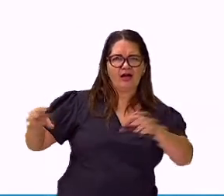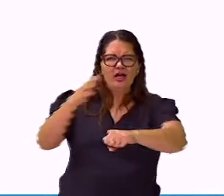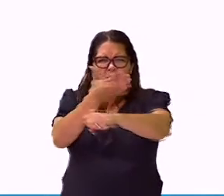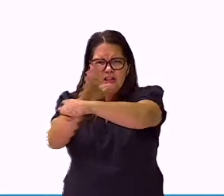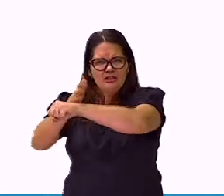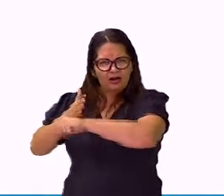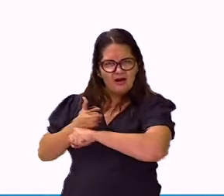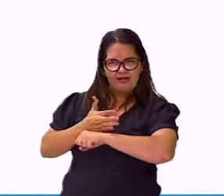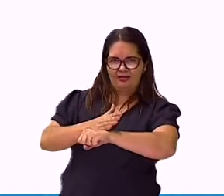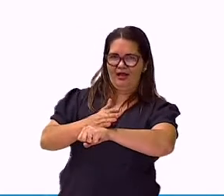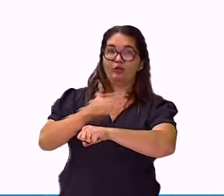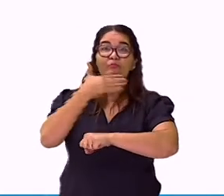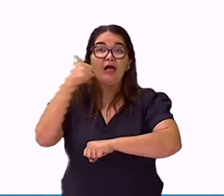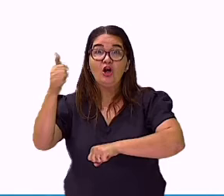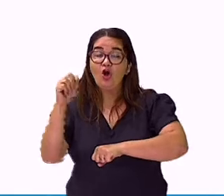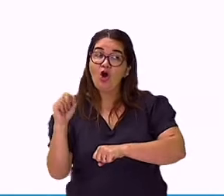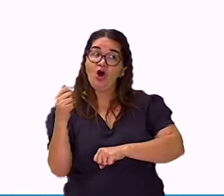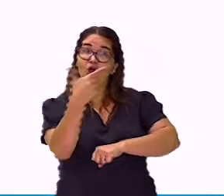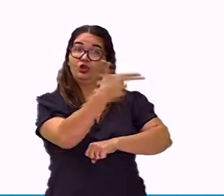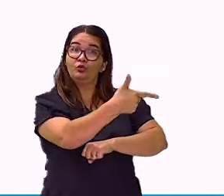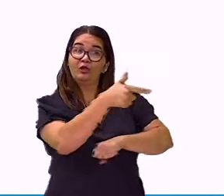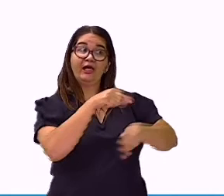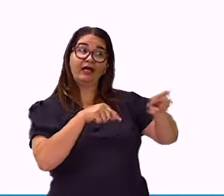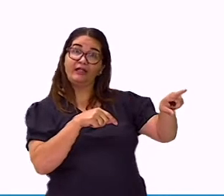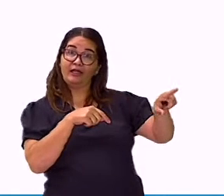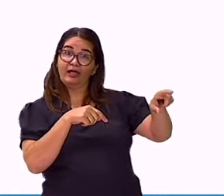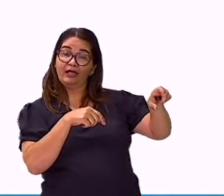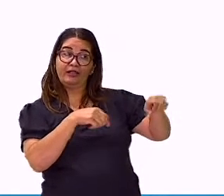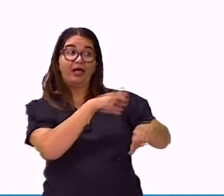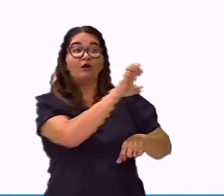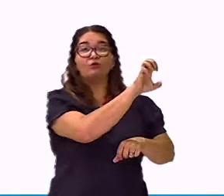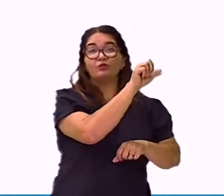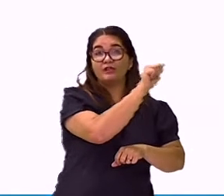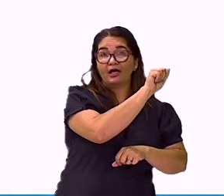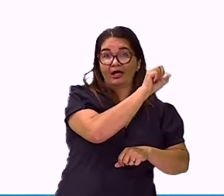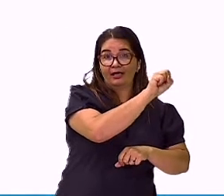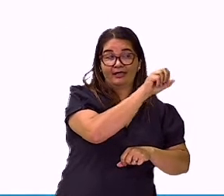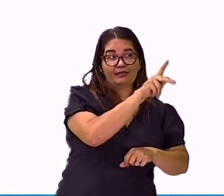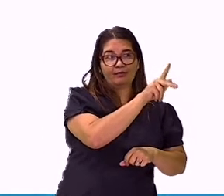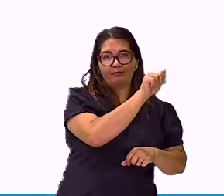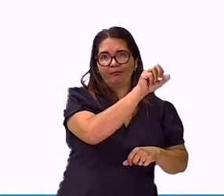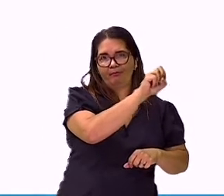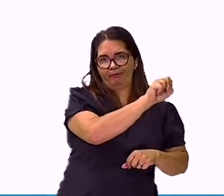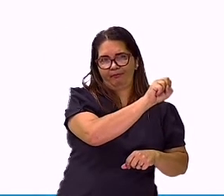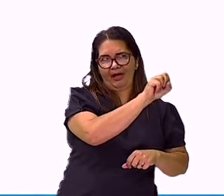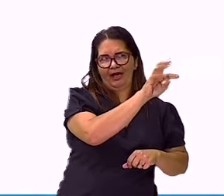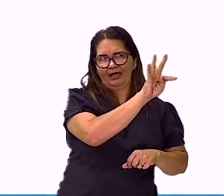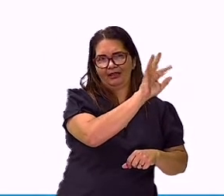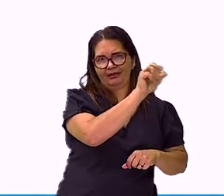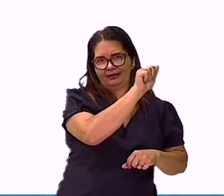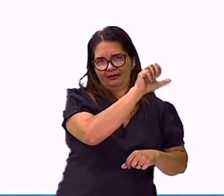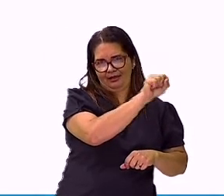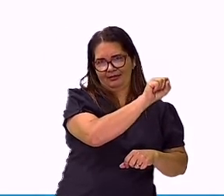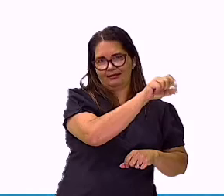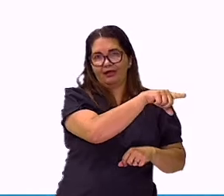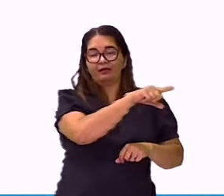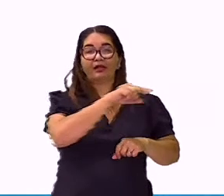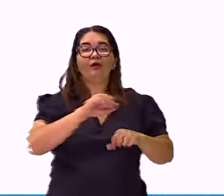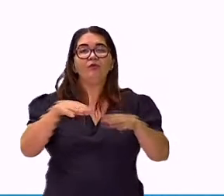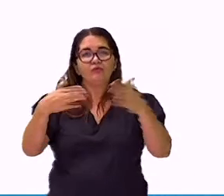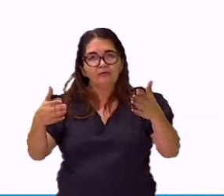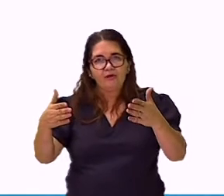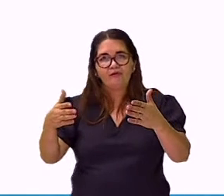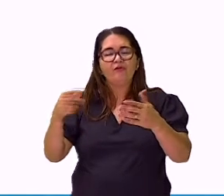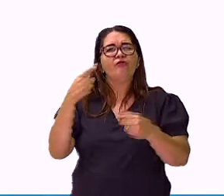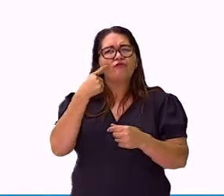treinado, né, do que os espartanos, conseguem invadir aqui. Isso foi uma das guerras. E nesta imagem